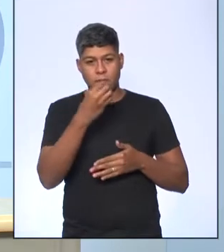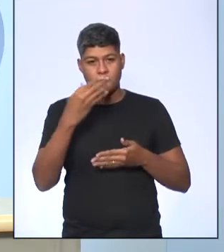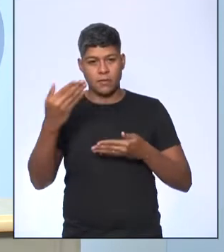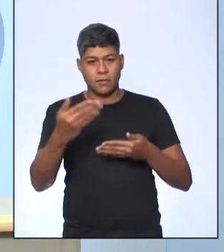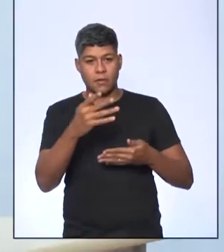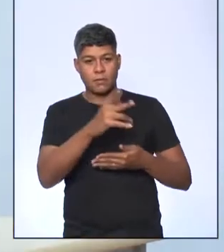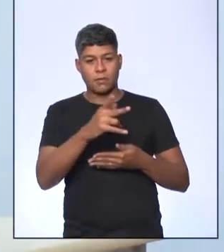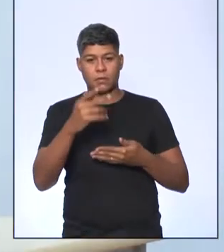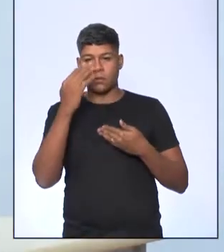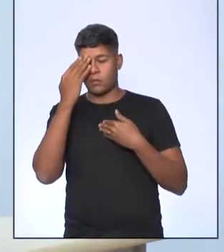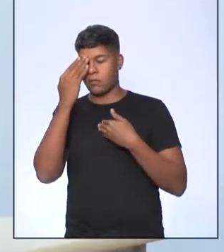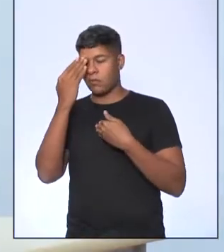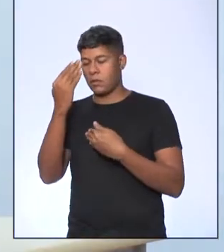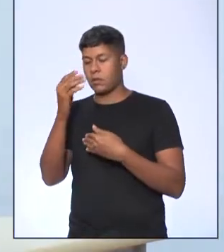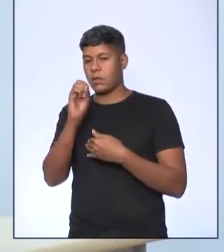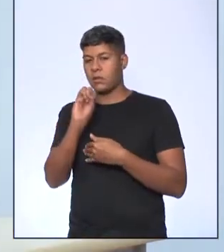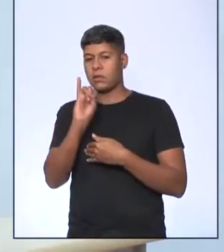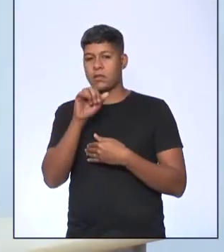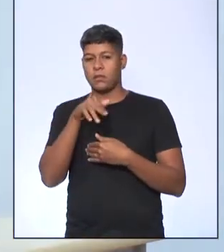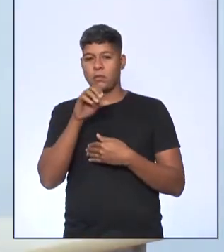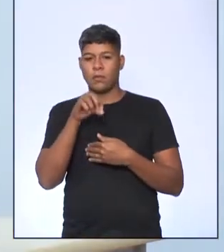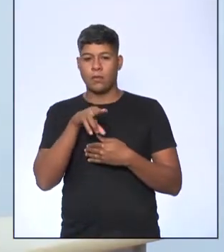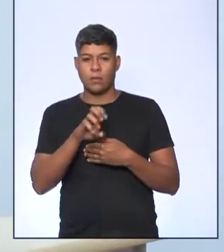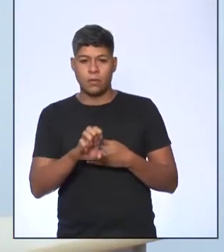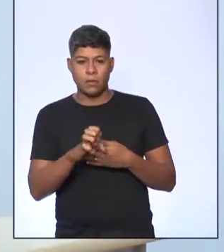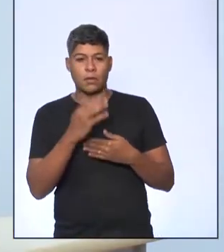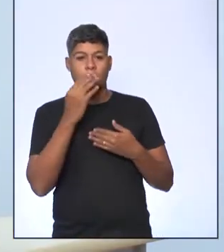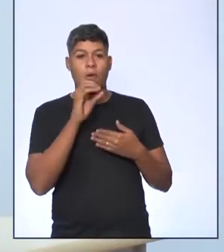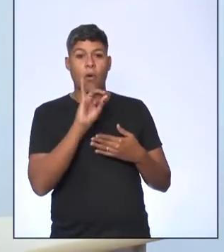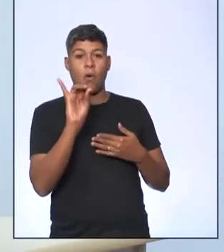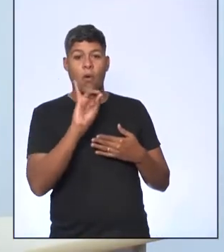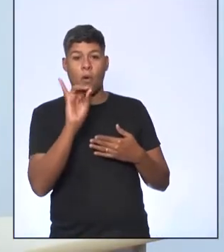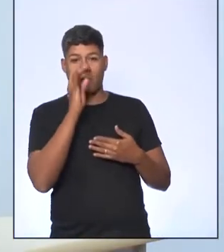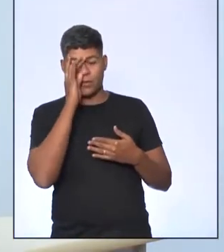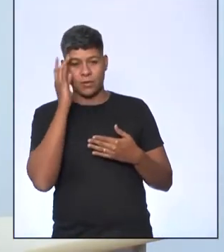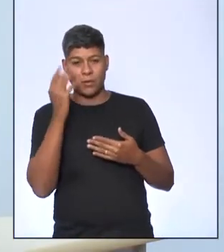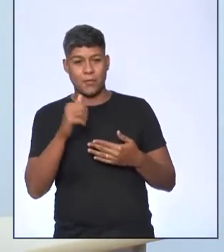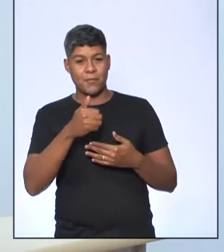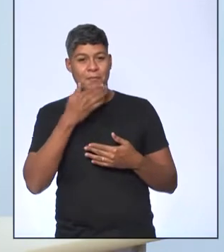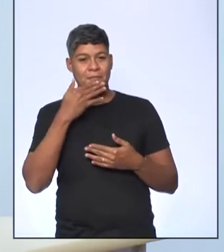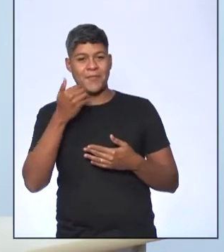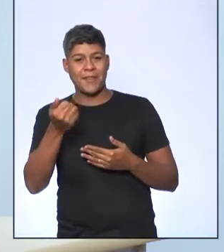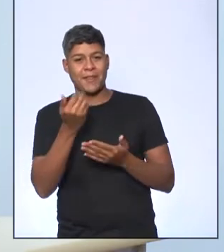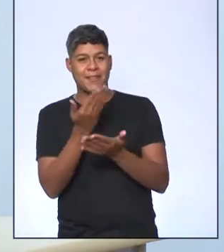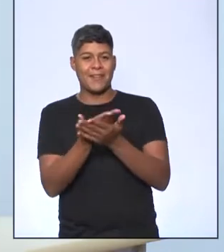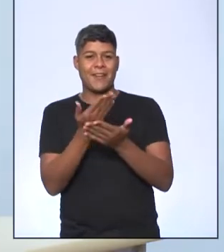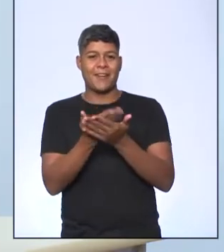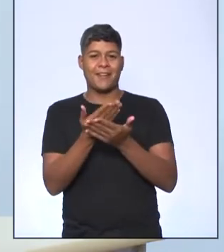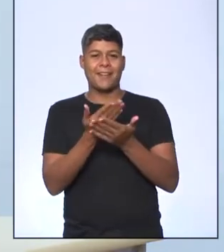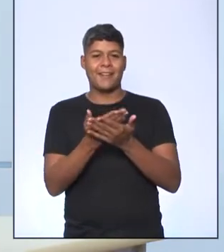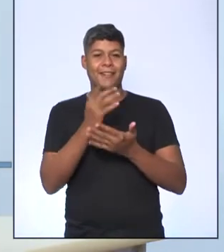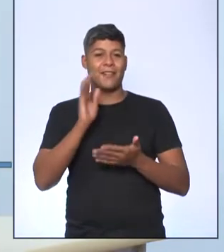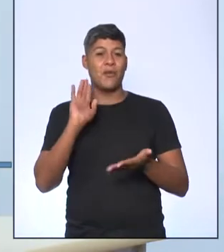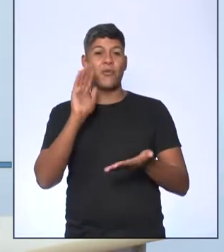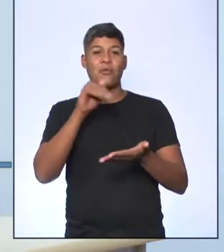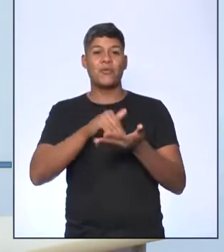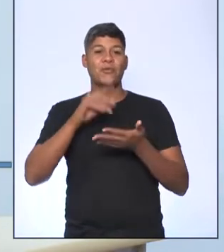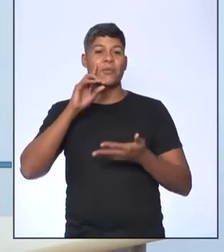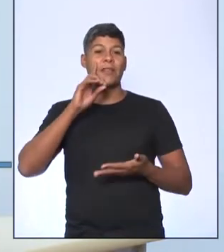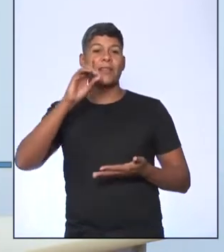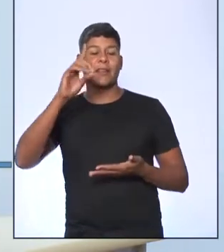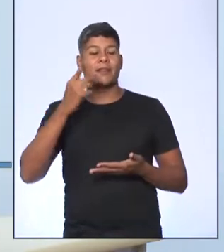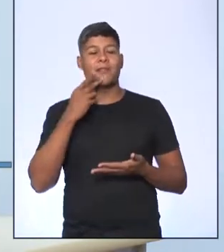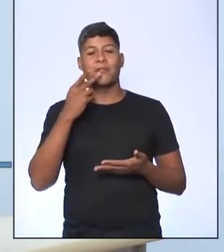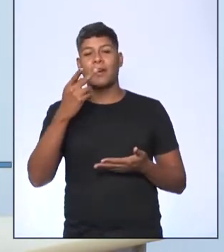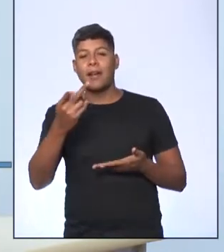professora. Obrigada, Simone. Oi, pessoal. Então, agora a gente chegou na nossa melhor aula, a última aula do dia, né? Então, essa aula a gente vai